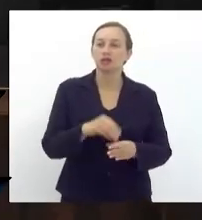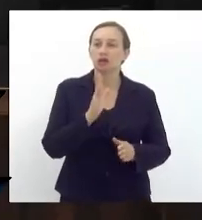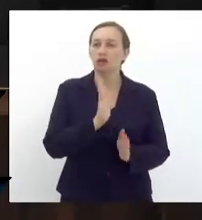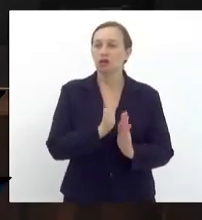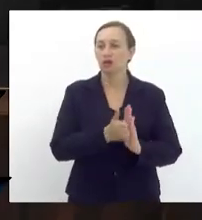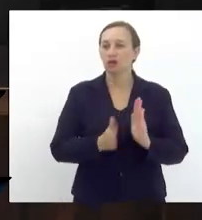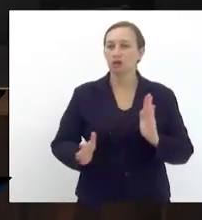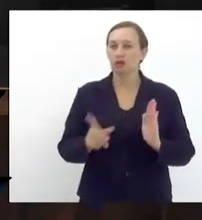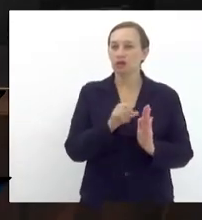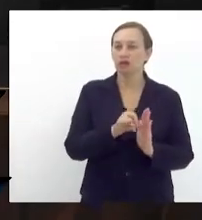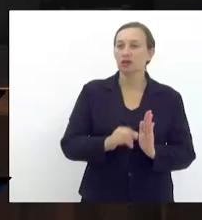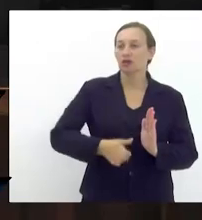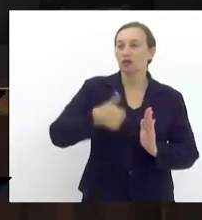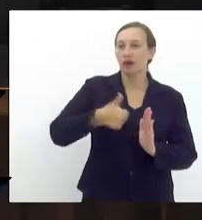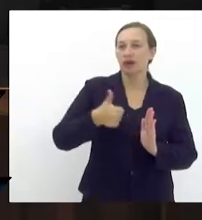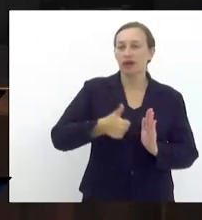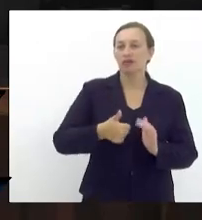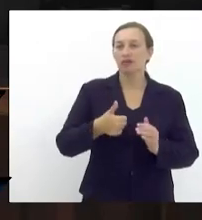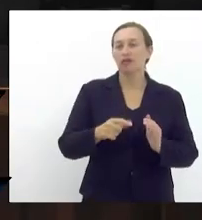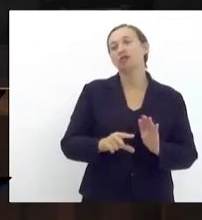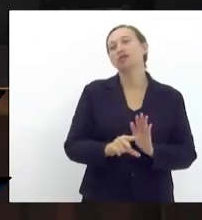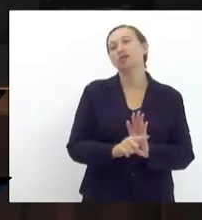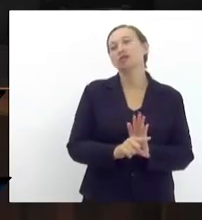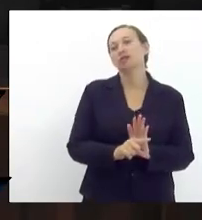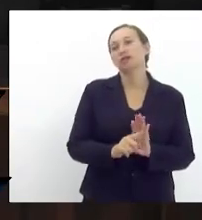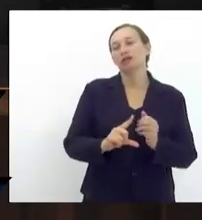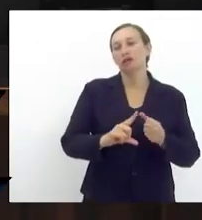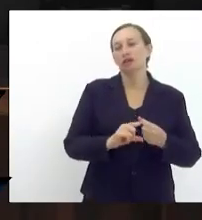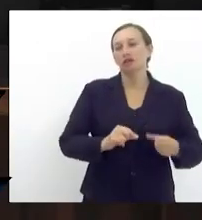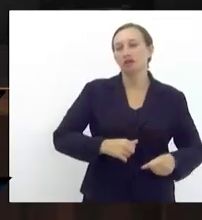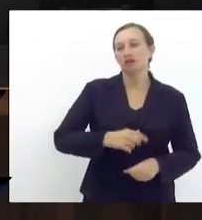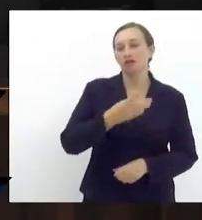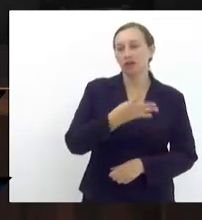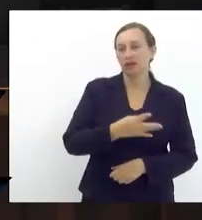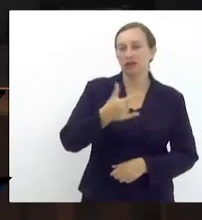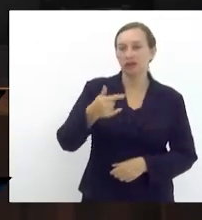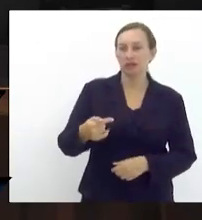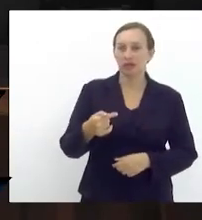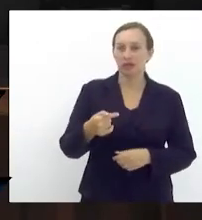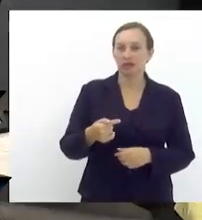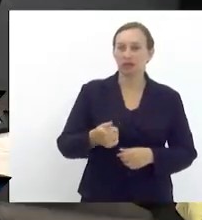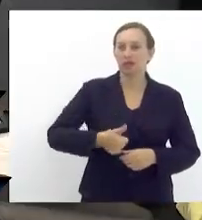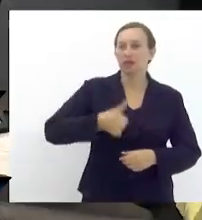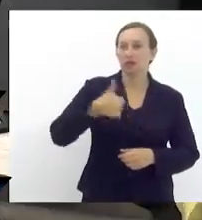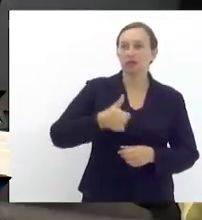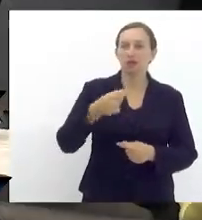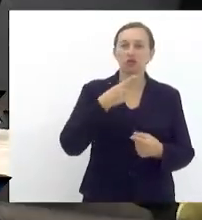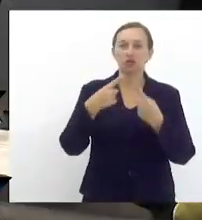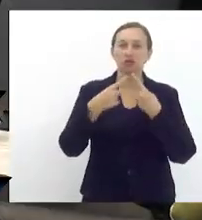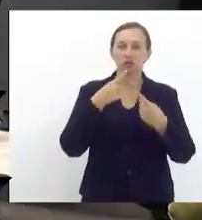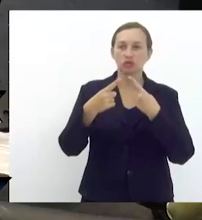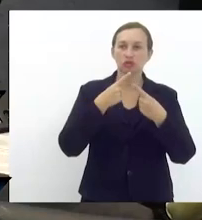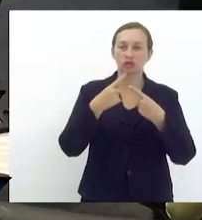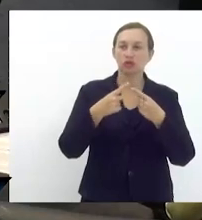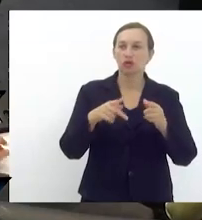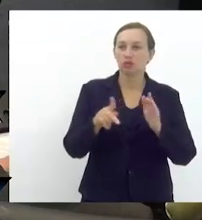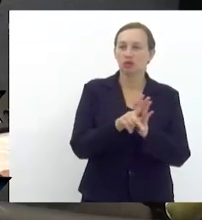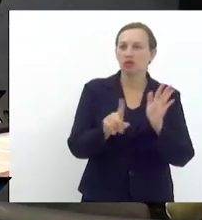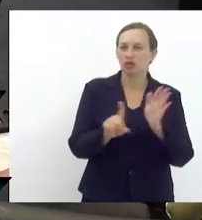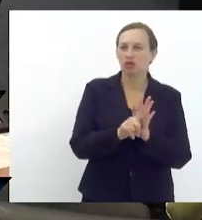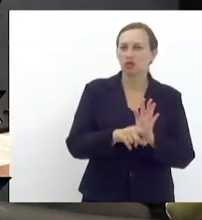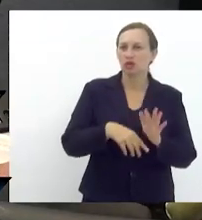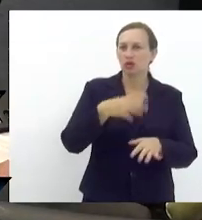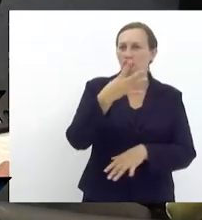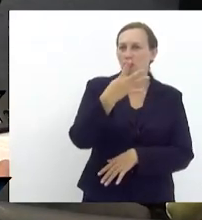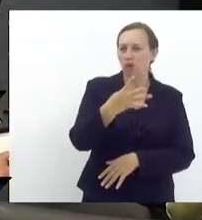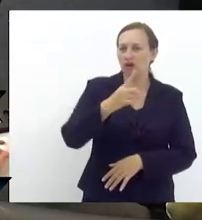de acordo com parágrafo primeiro do artigo 47 do Regimento Interno entre habitação ordinária em primeira discussão projeto de lei